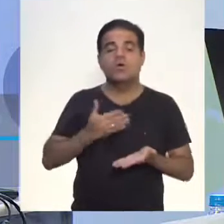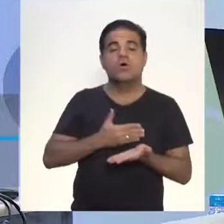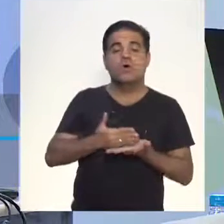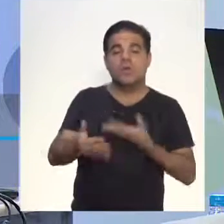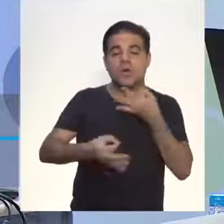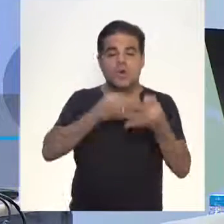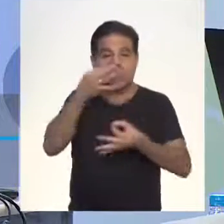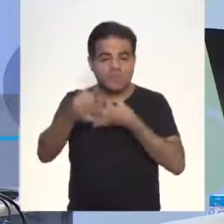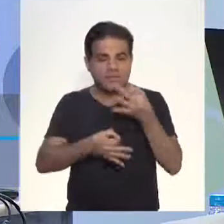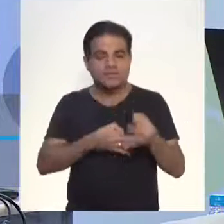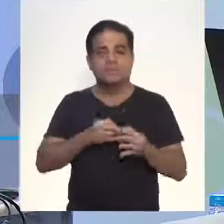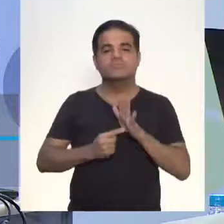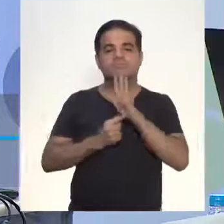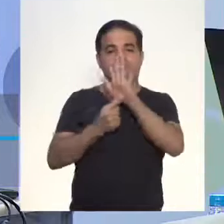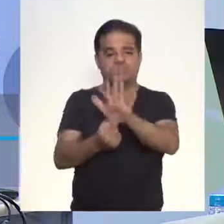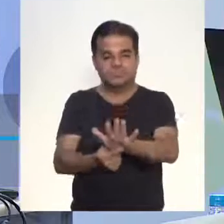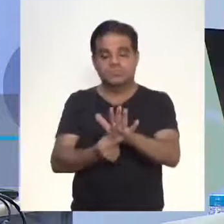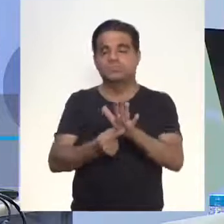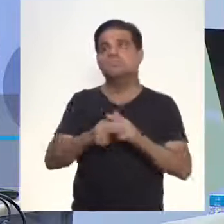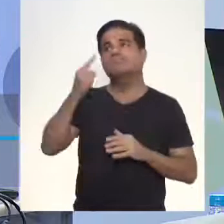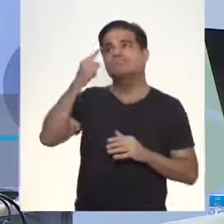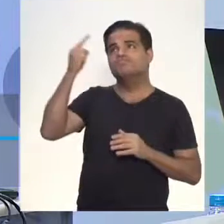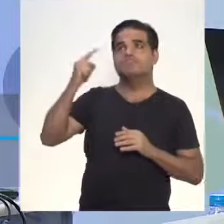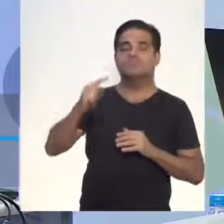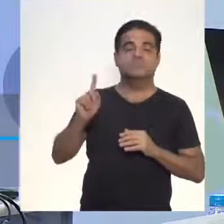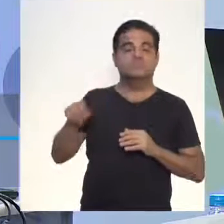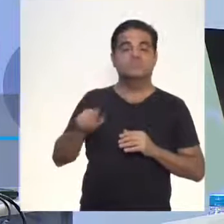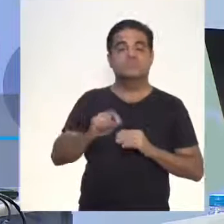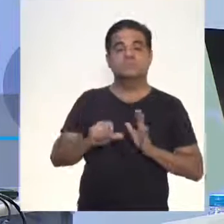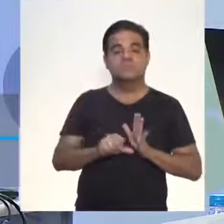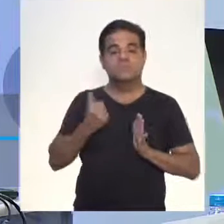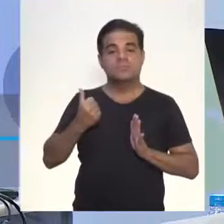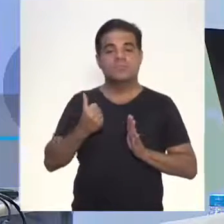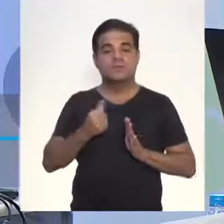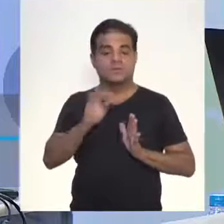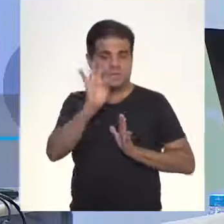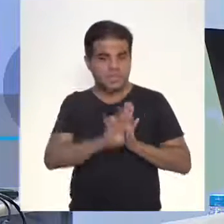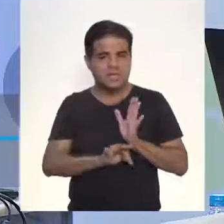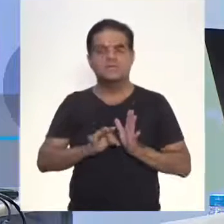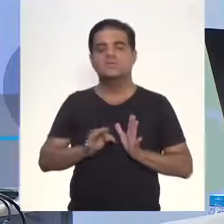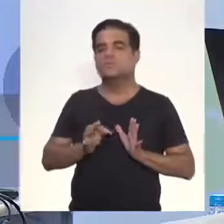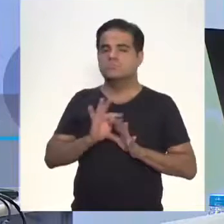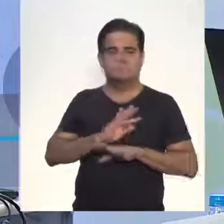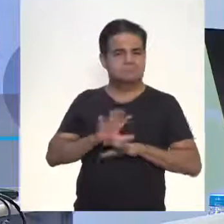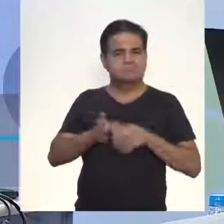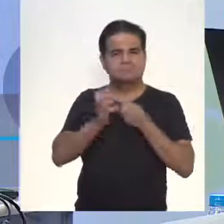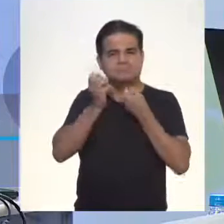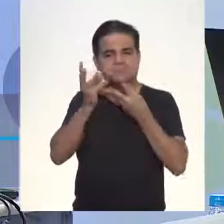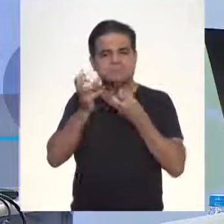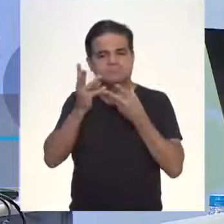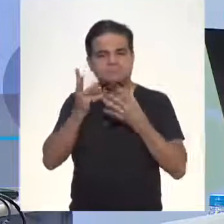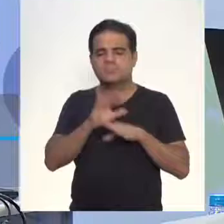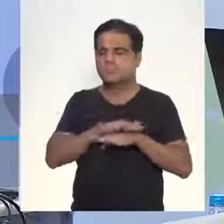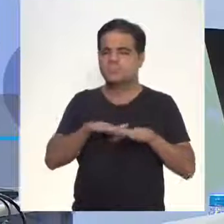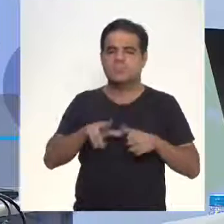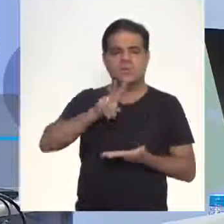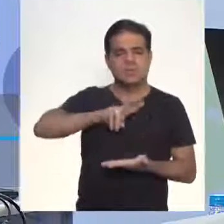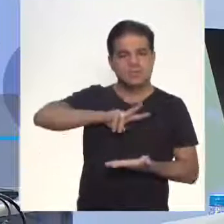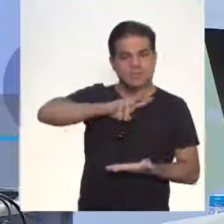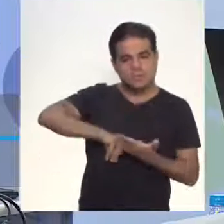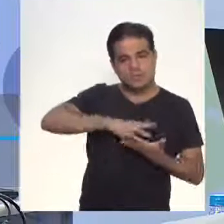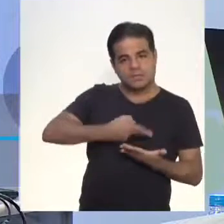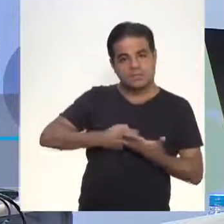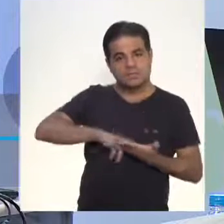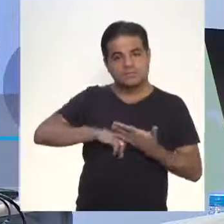aqui, professor, me permite, falando que o primeiro texto era informativo, basicamente informativo, né? Então ele traduz